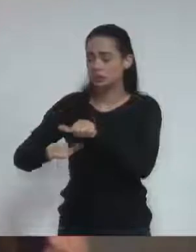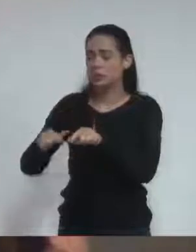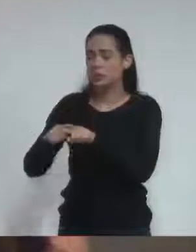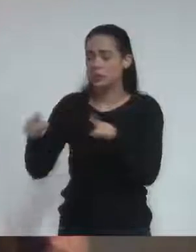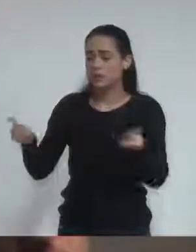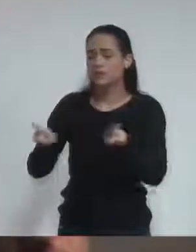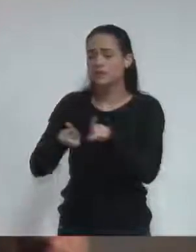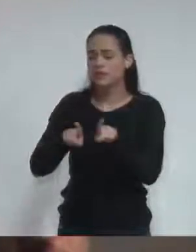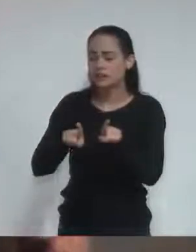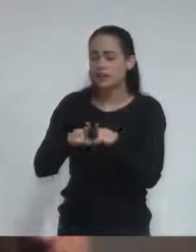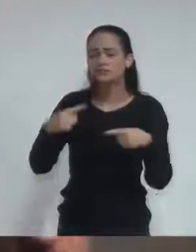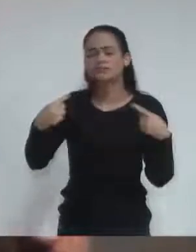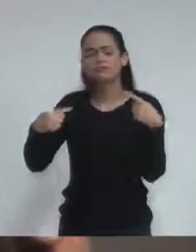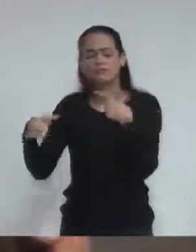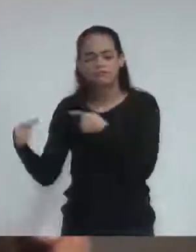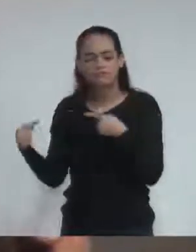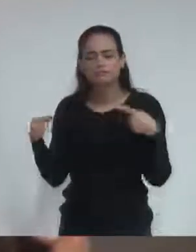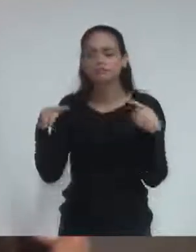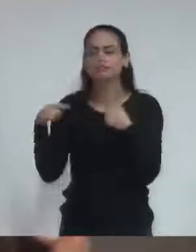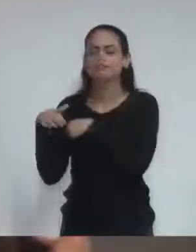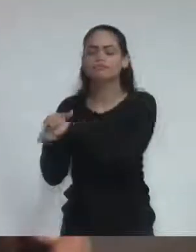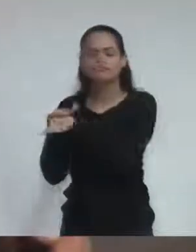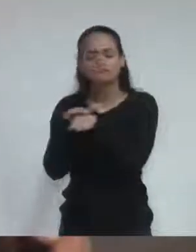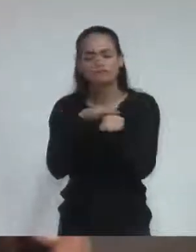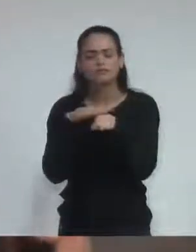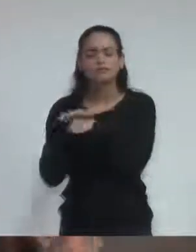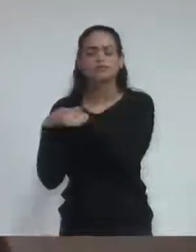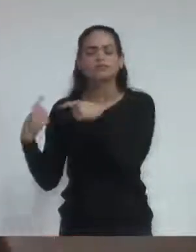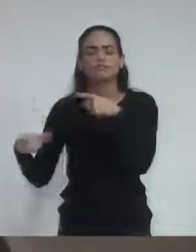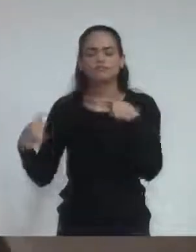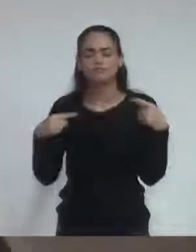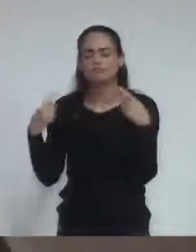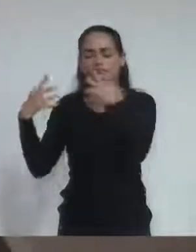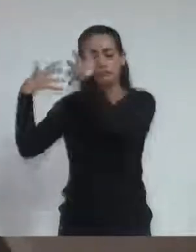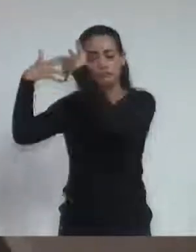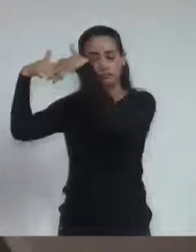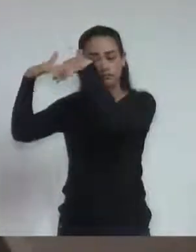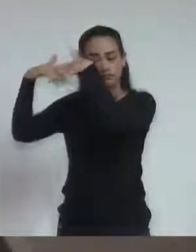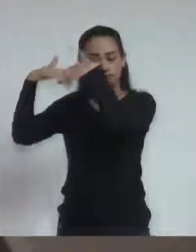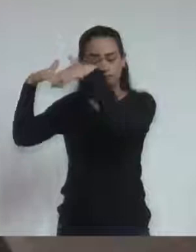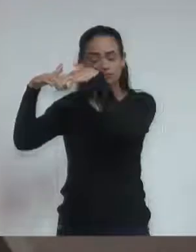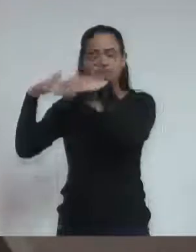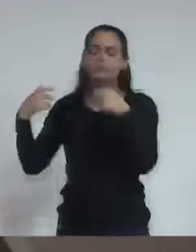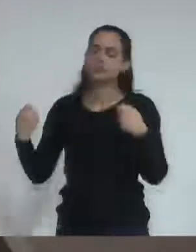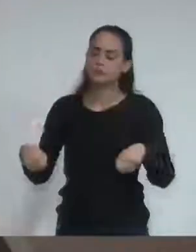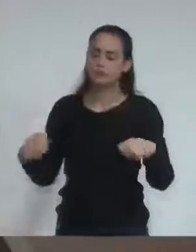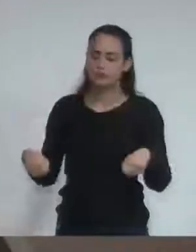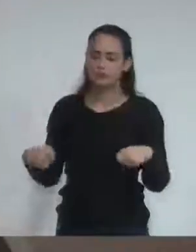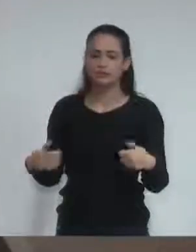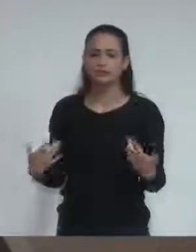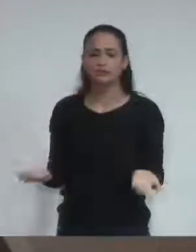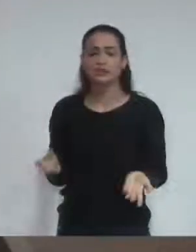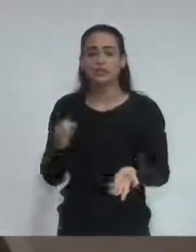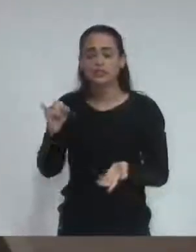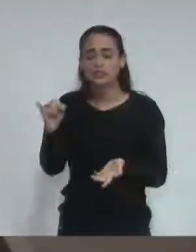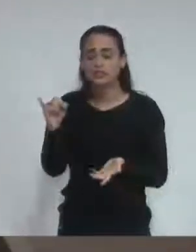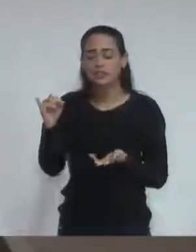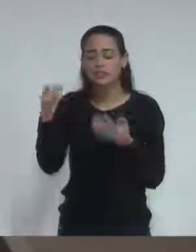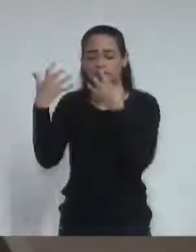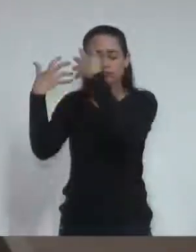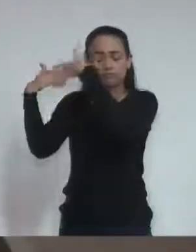muito diálogo, de muita conversa. Porque senão o que a gente vai ver é o país cada vez mais